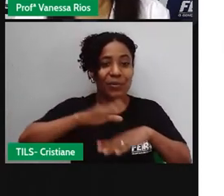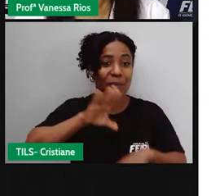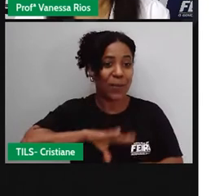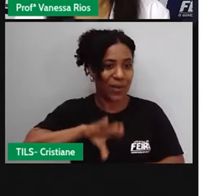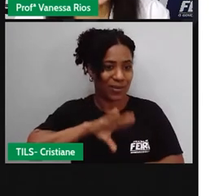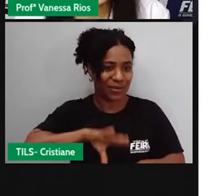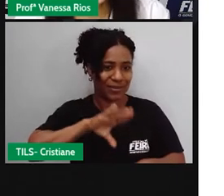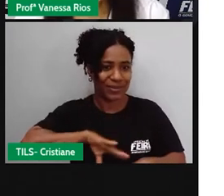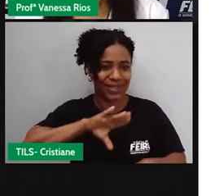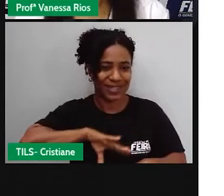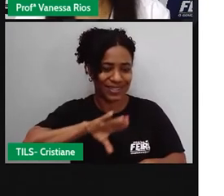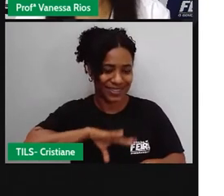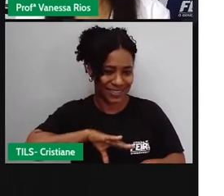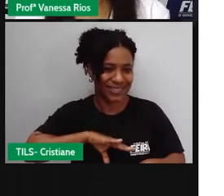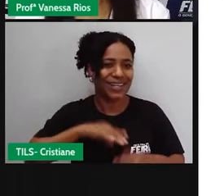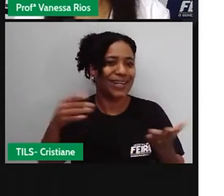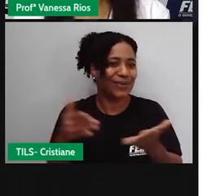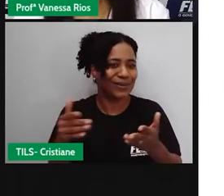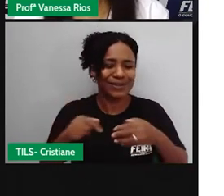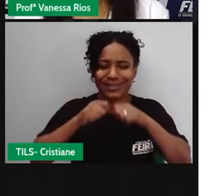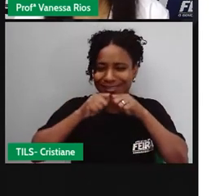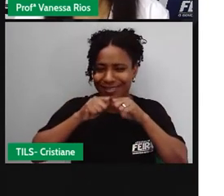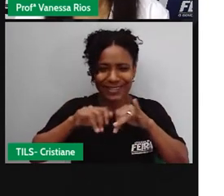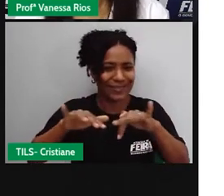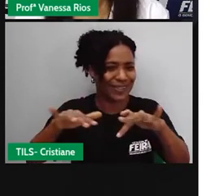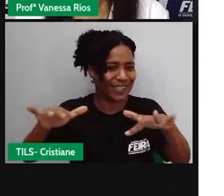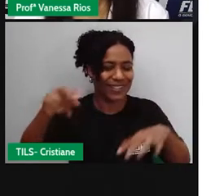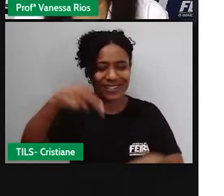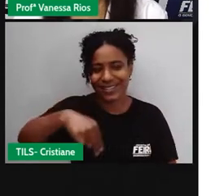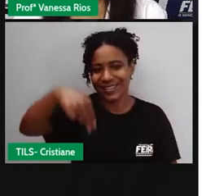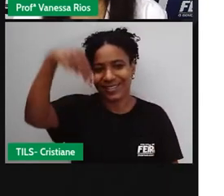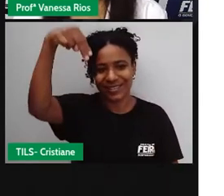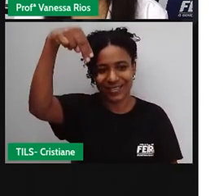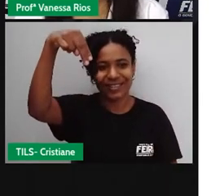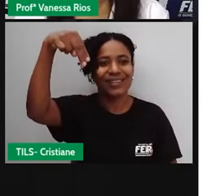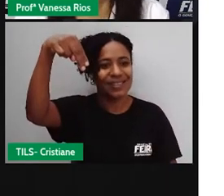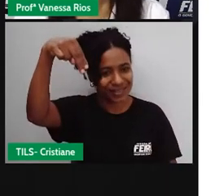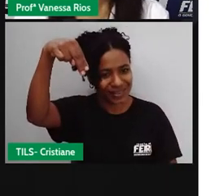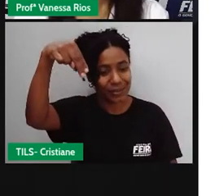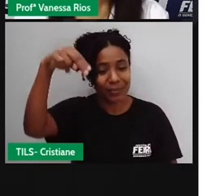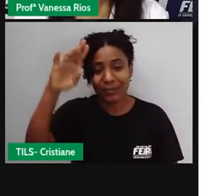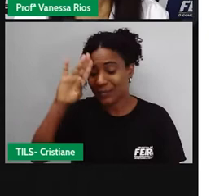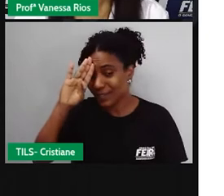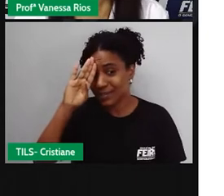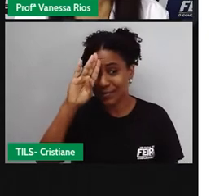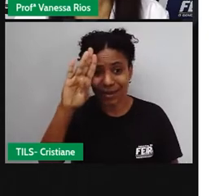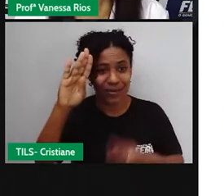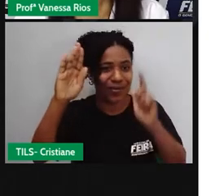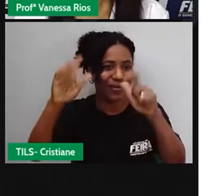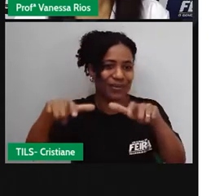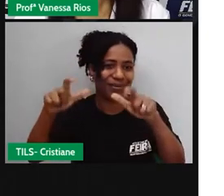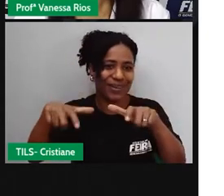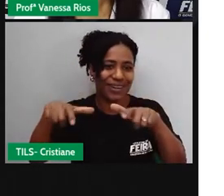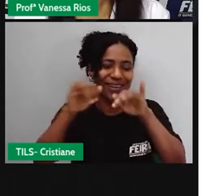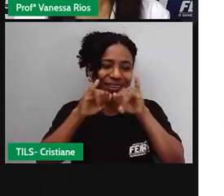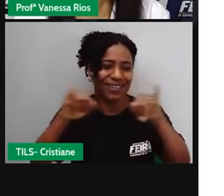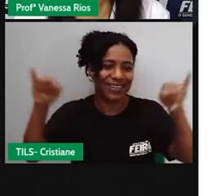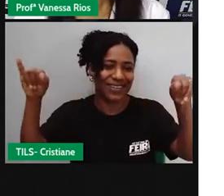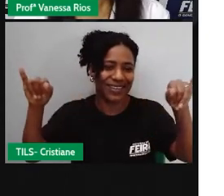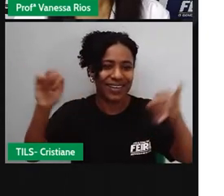instalou no Nordeste, onde hoje tem, nessa região, a sua principal representante de divulgação.